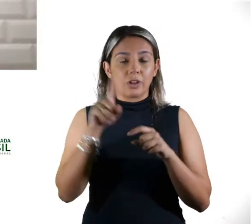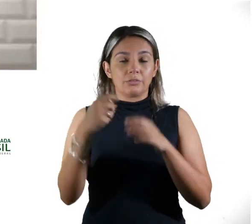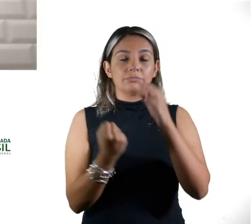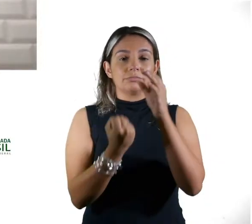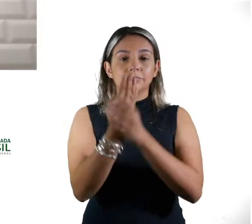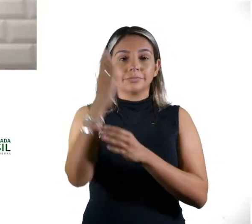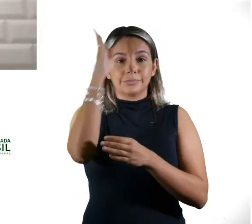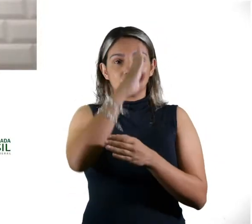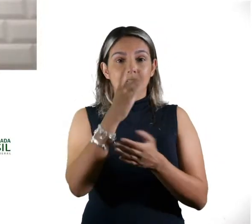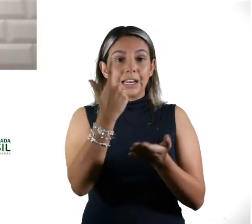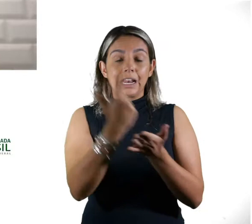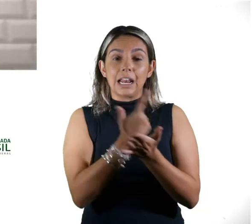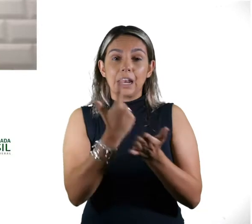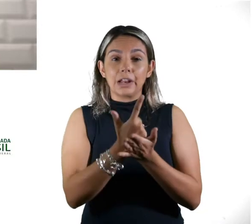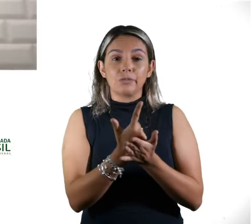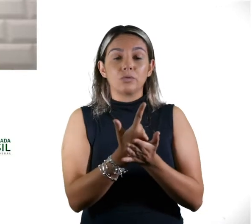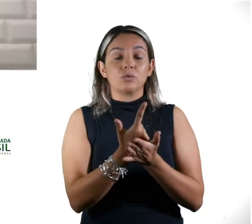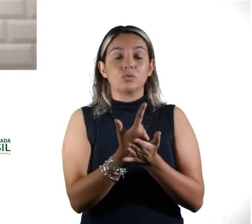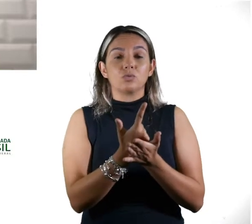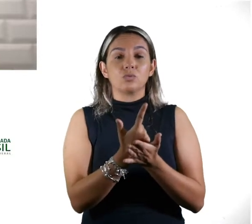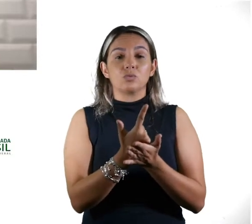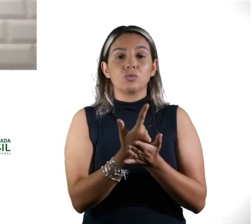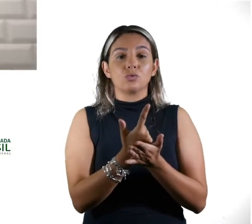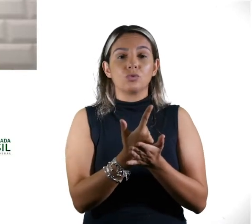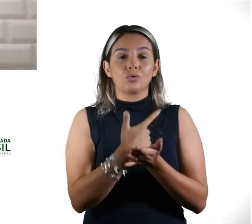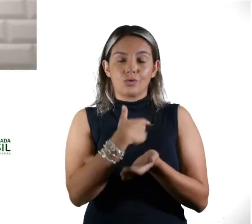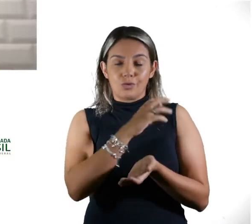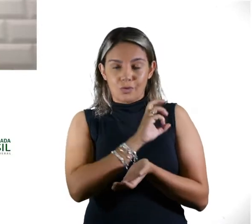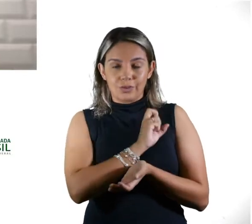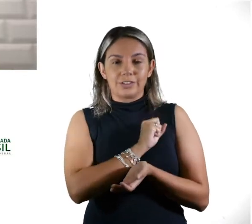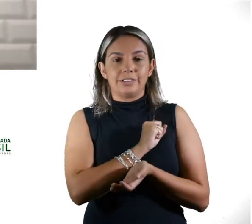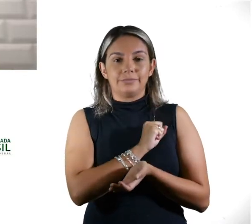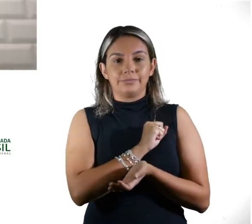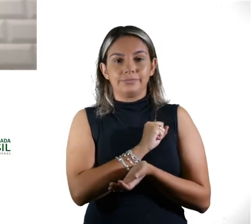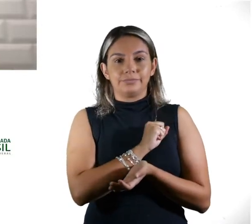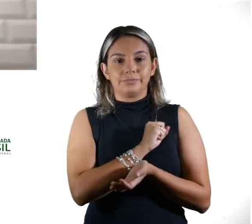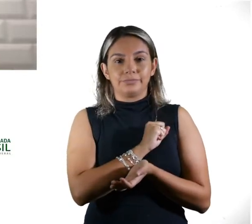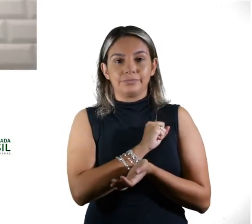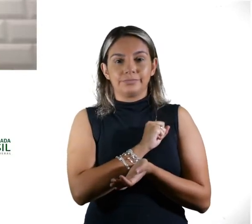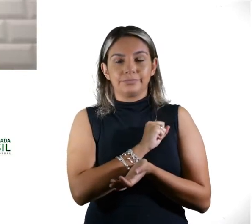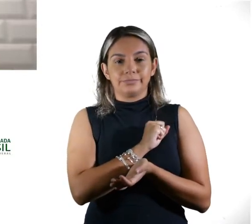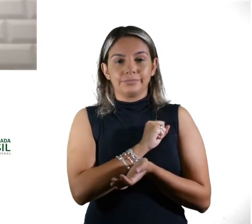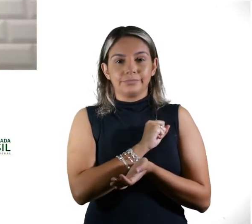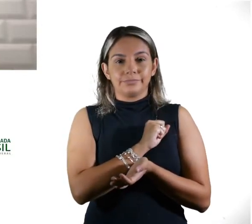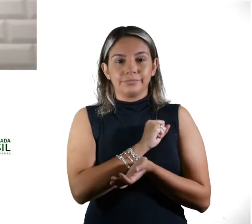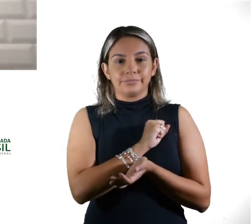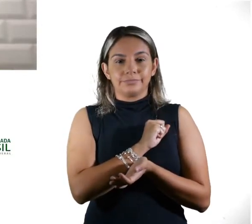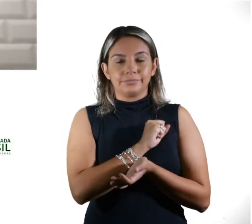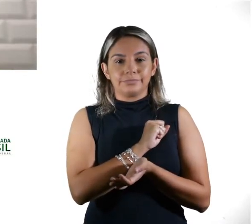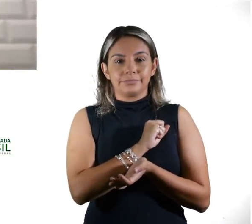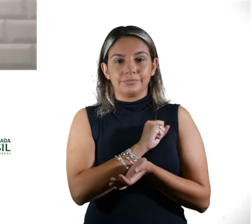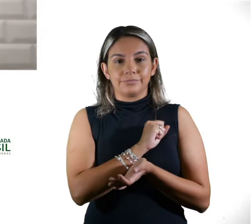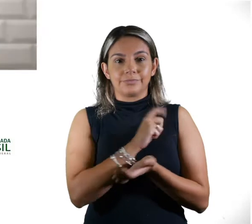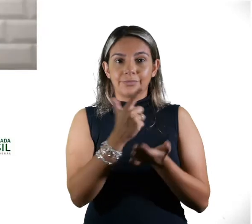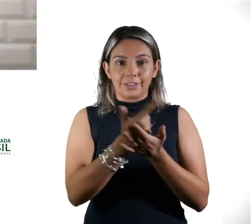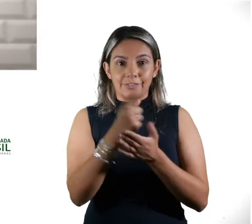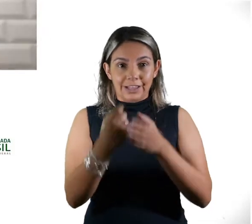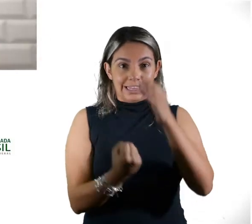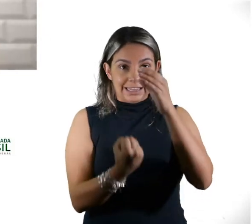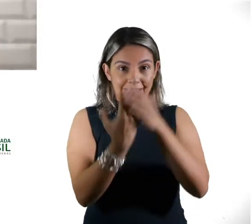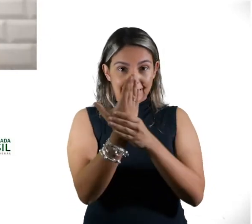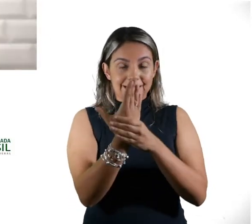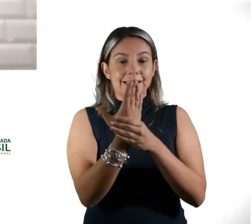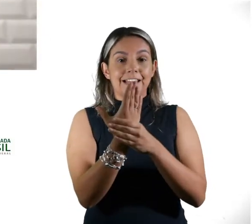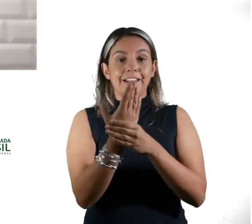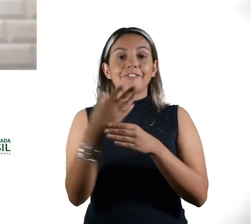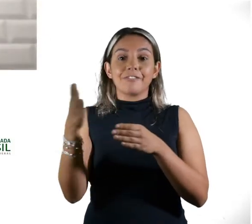lançamento no Brasil de um livro que eu gostaria de deixar claro que seria lançado